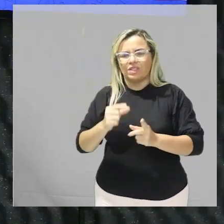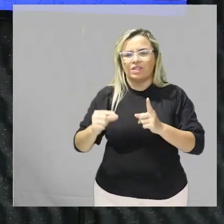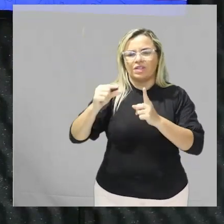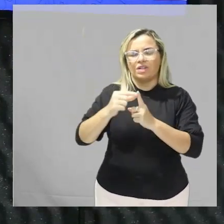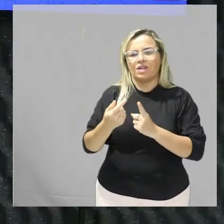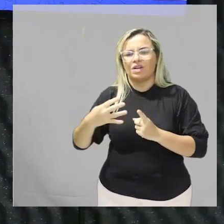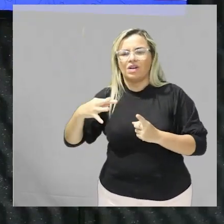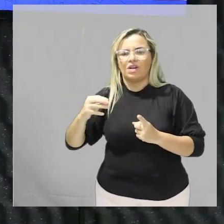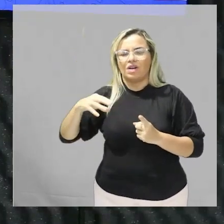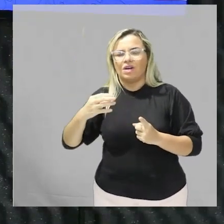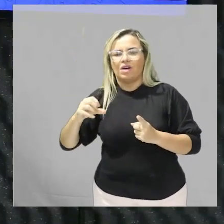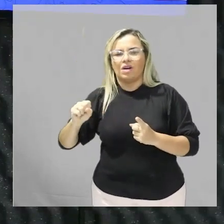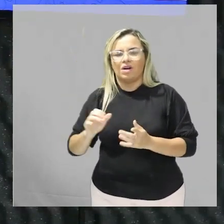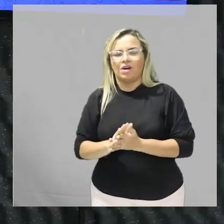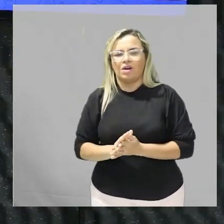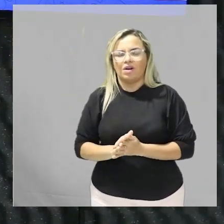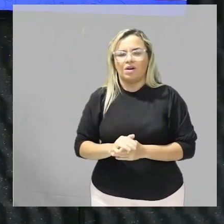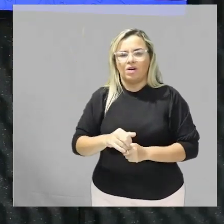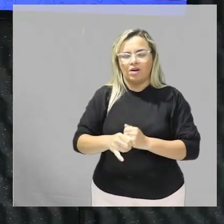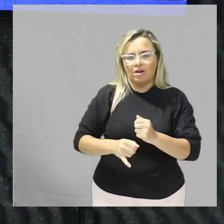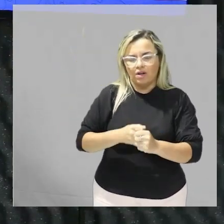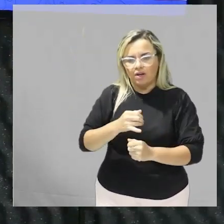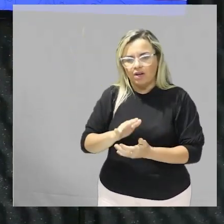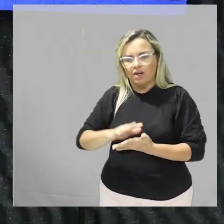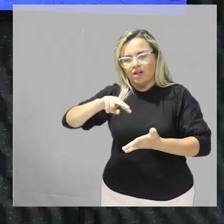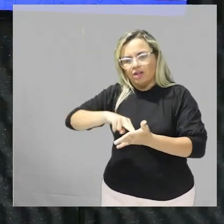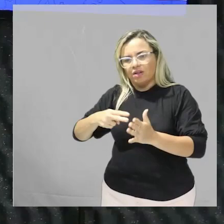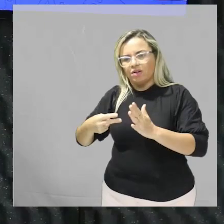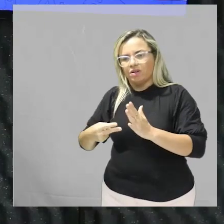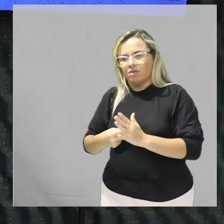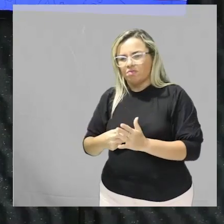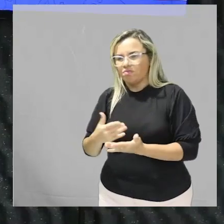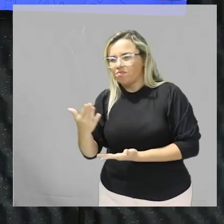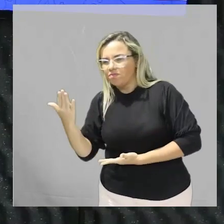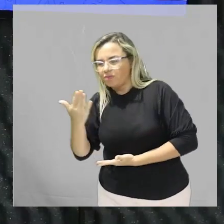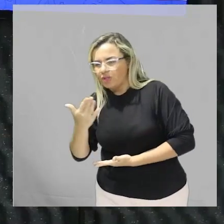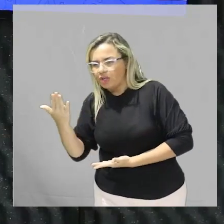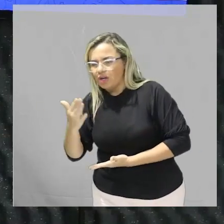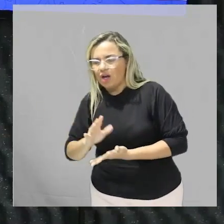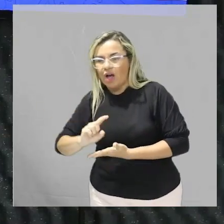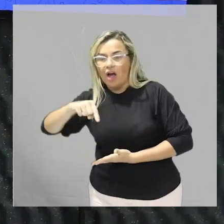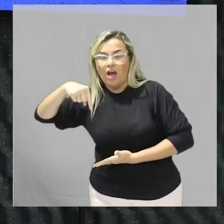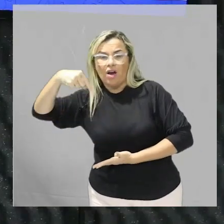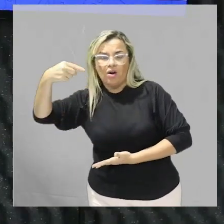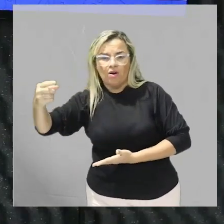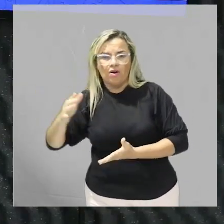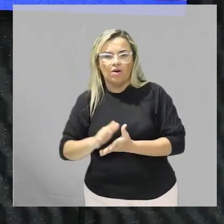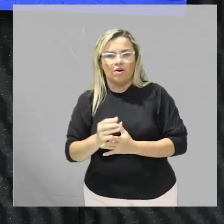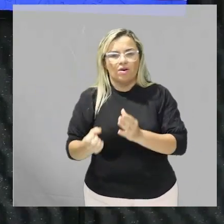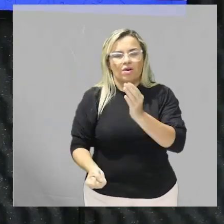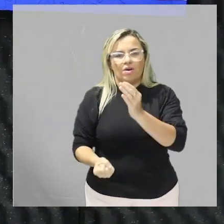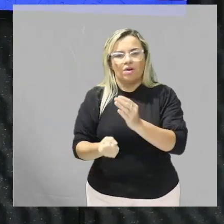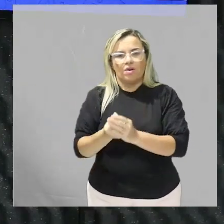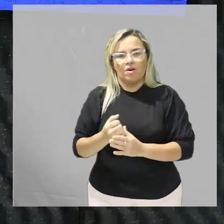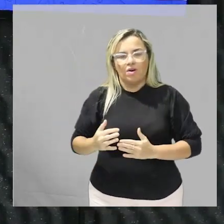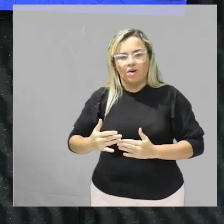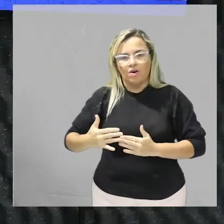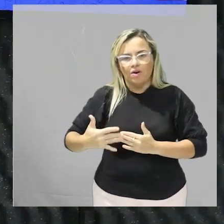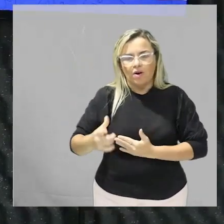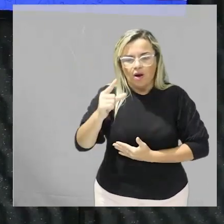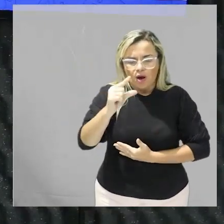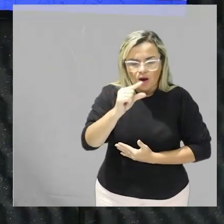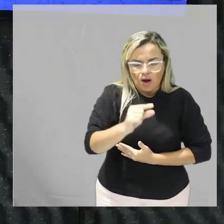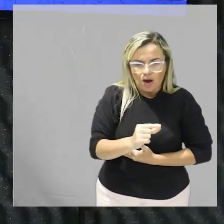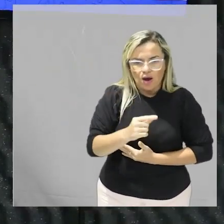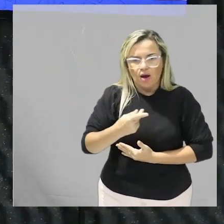ela significa indivisível. Mas nós sabemos que foram criados, por exemplo, os aceleradores de partícula, que